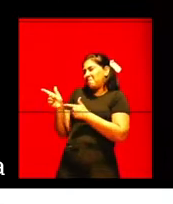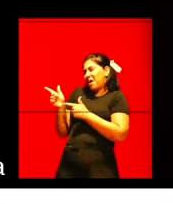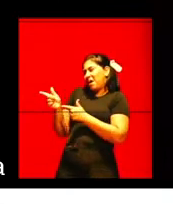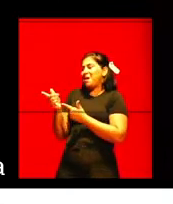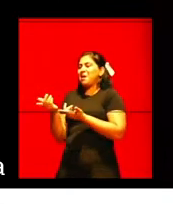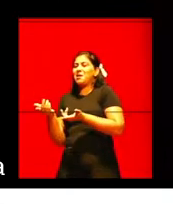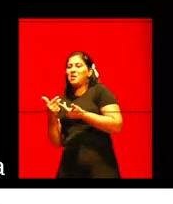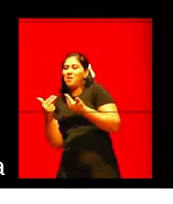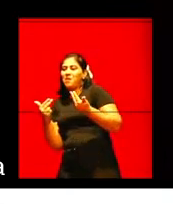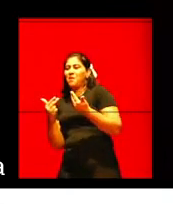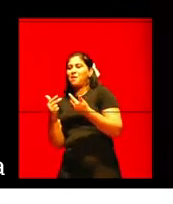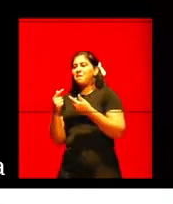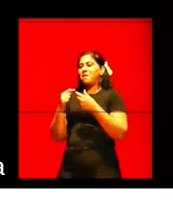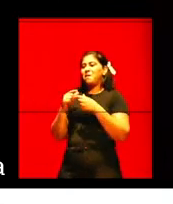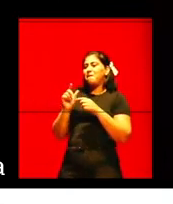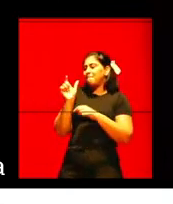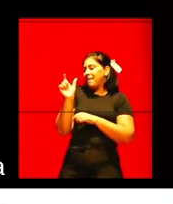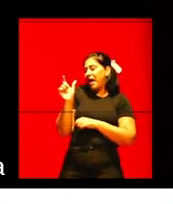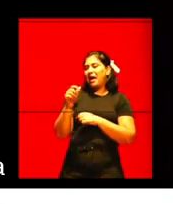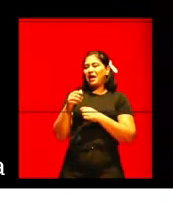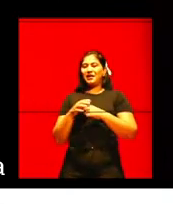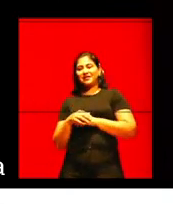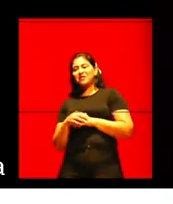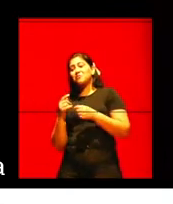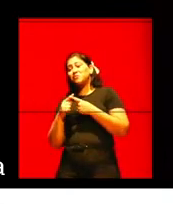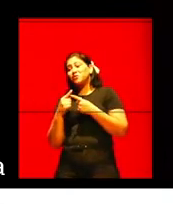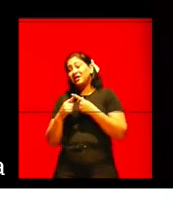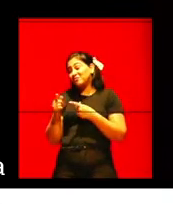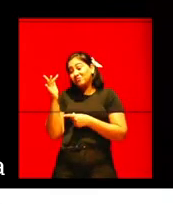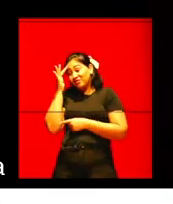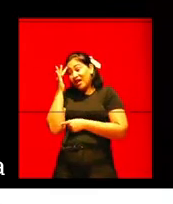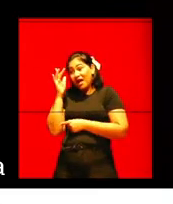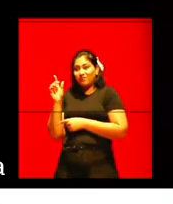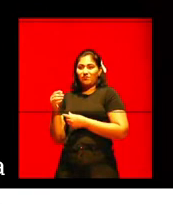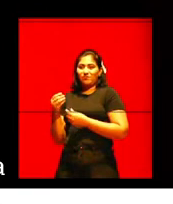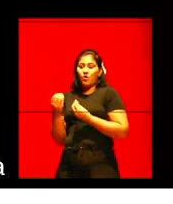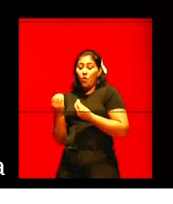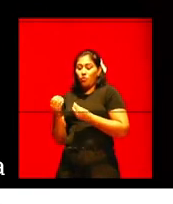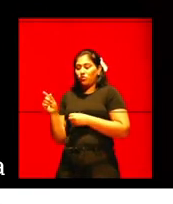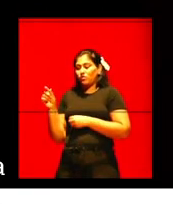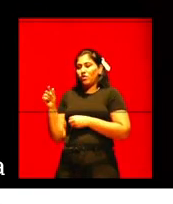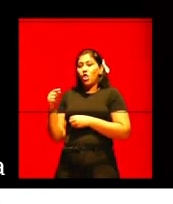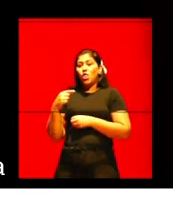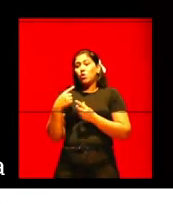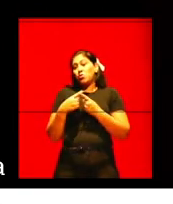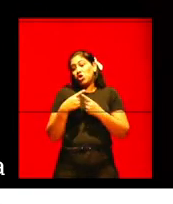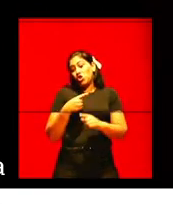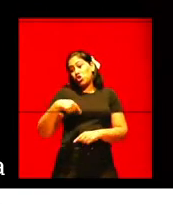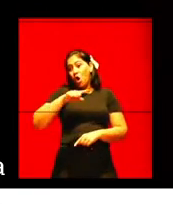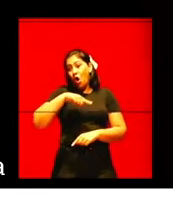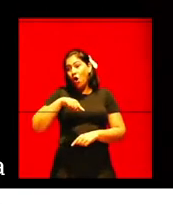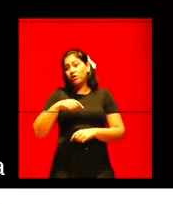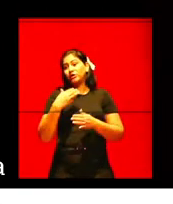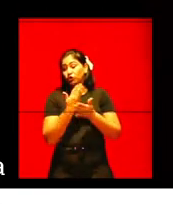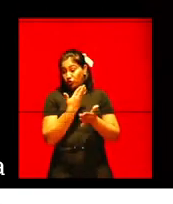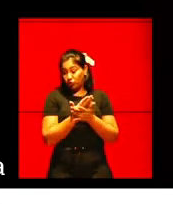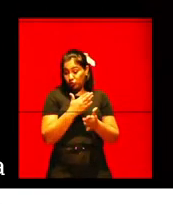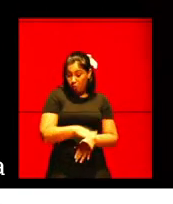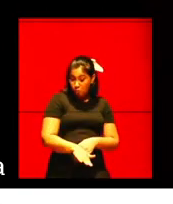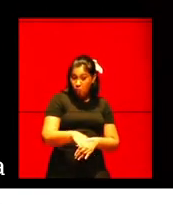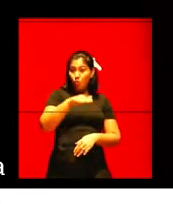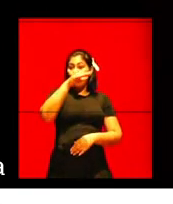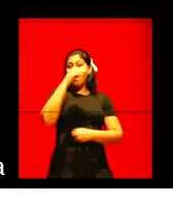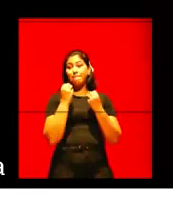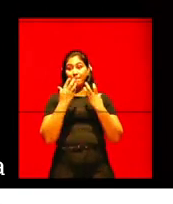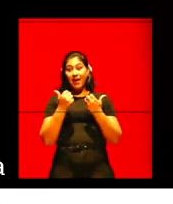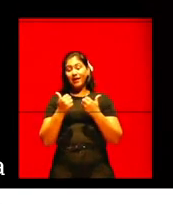problema, dificuldade, mas não sabe que essa pessoa não teve o mesmo acesso que nós tivemos, né? Bom, deixa eu ver se eu